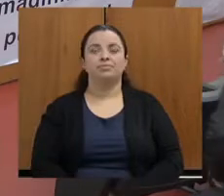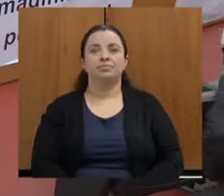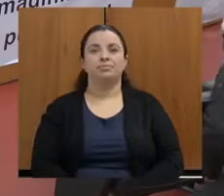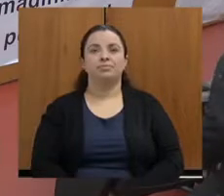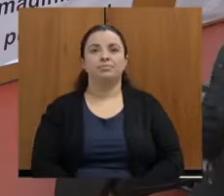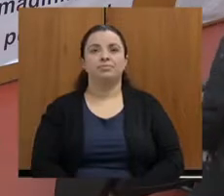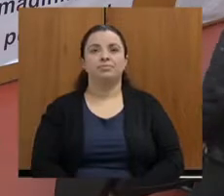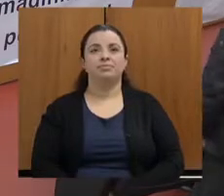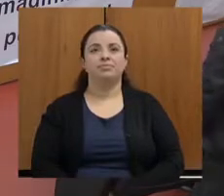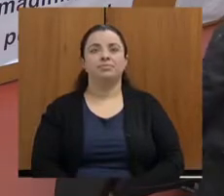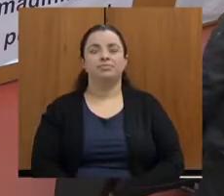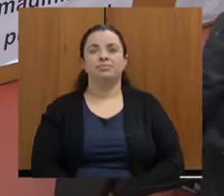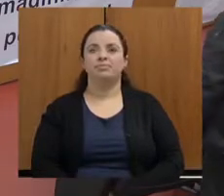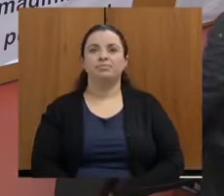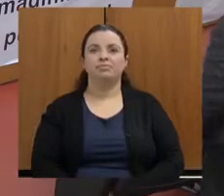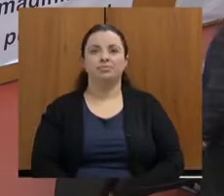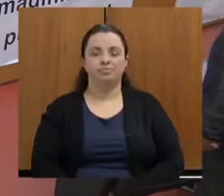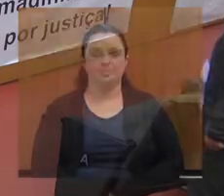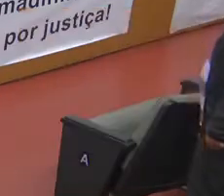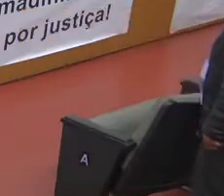E aí